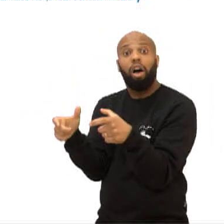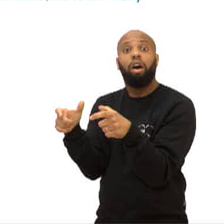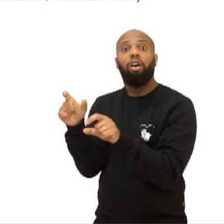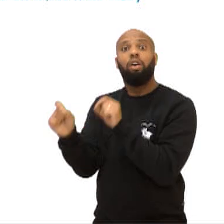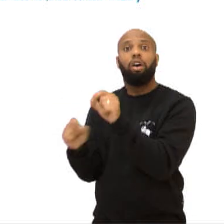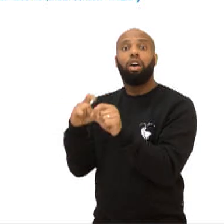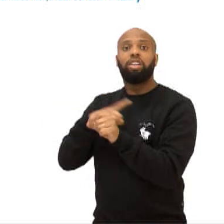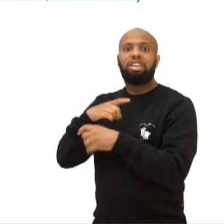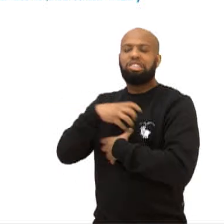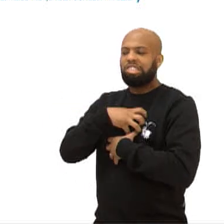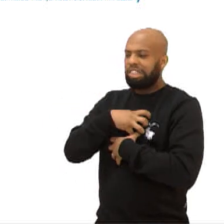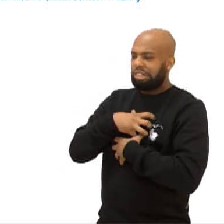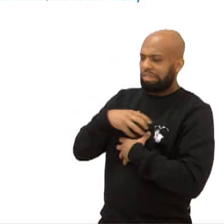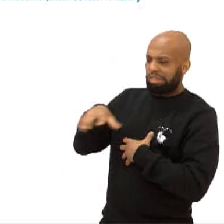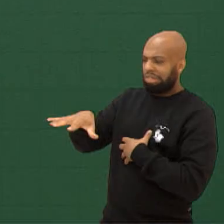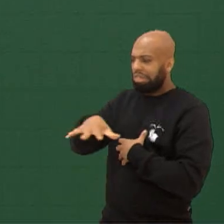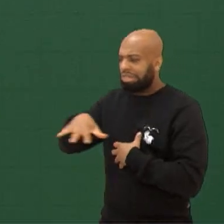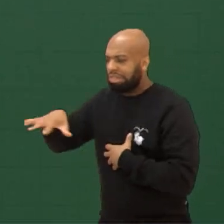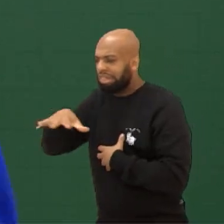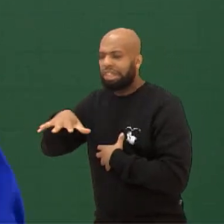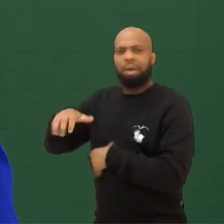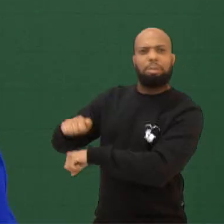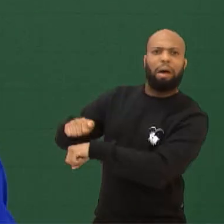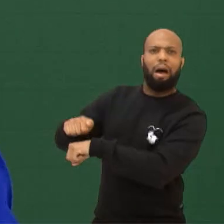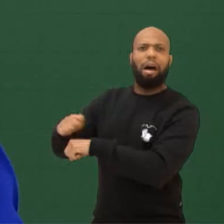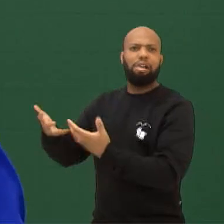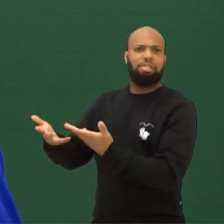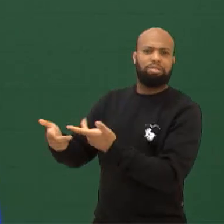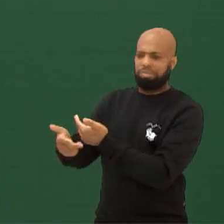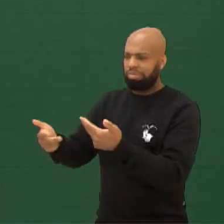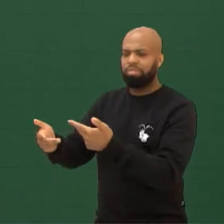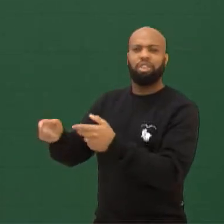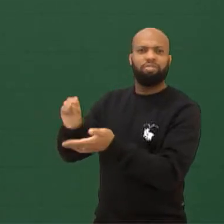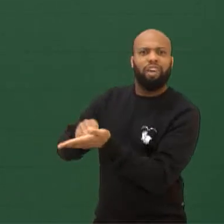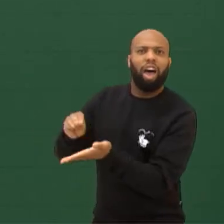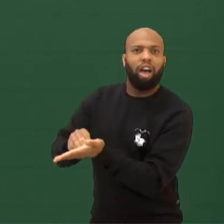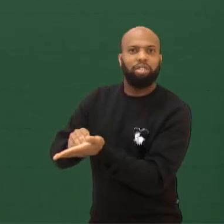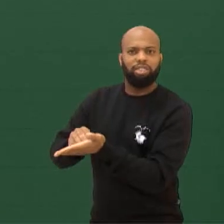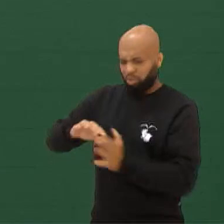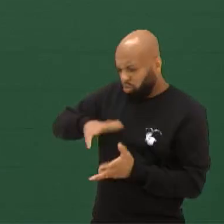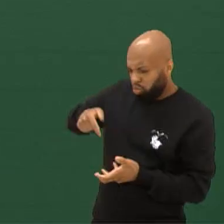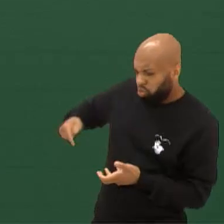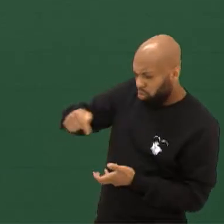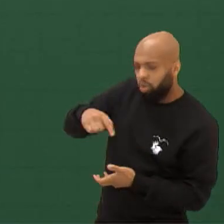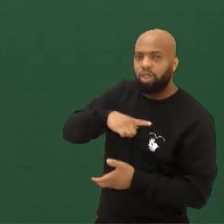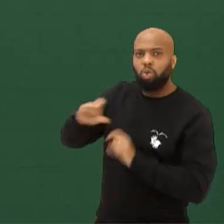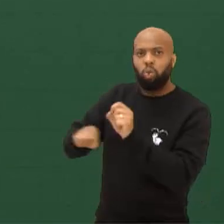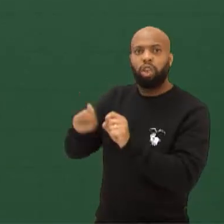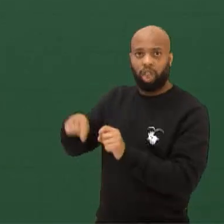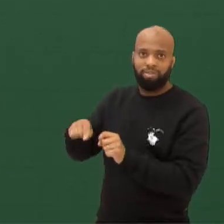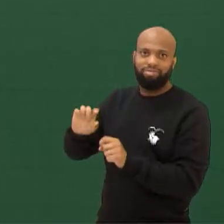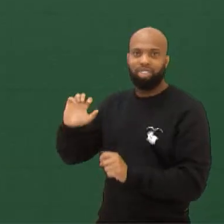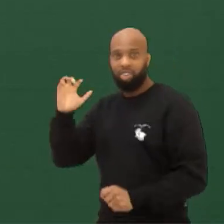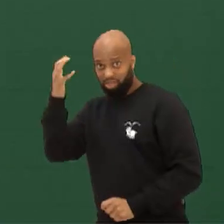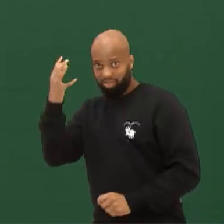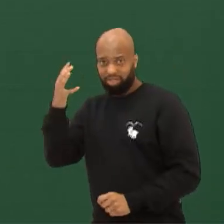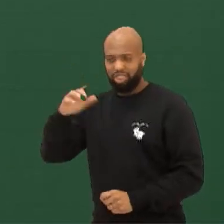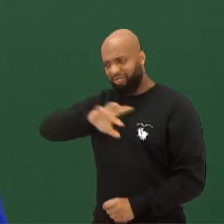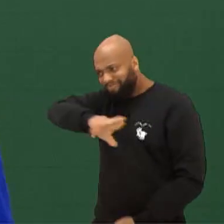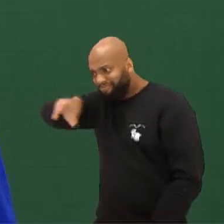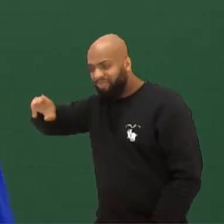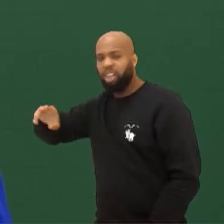de condição precária, não só no continente africano, mas em todo o planeta. Então, a gente percebe que é uma realidade comum e que não